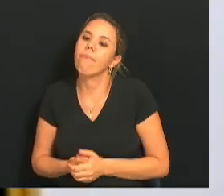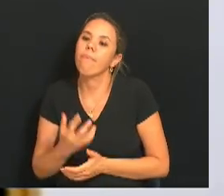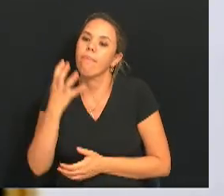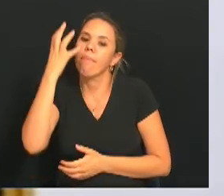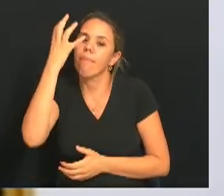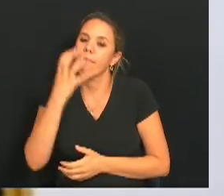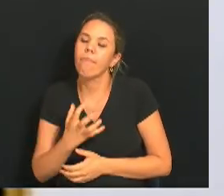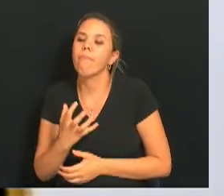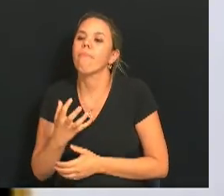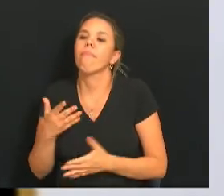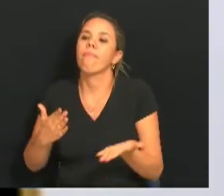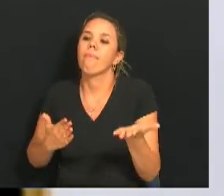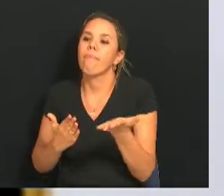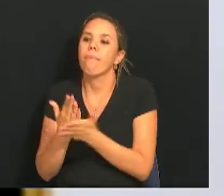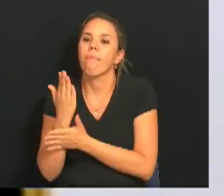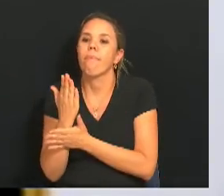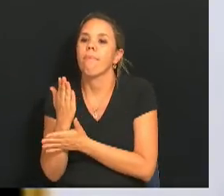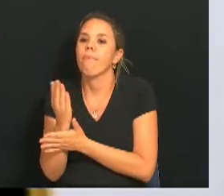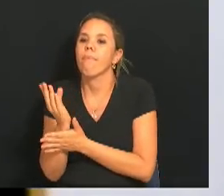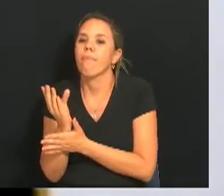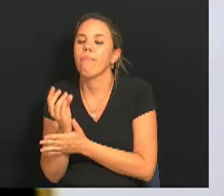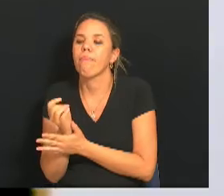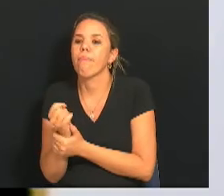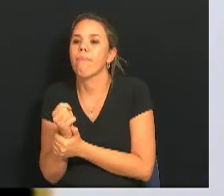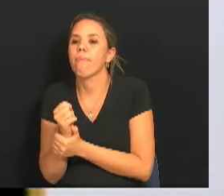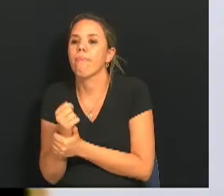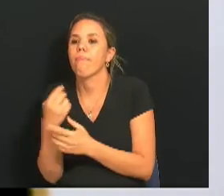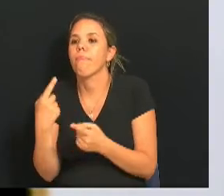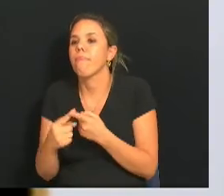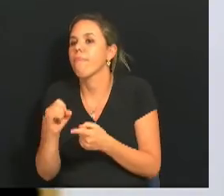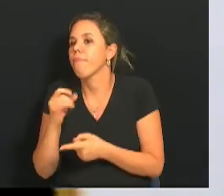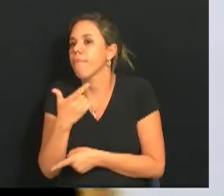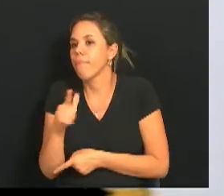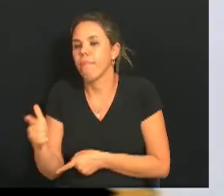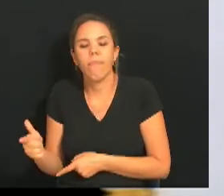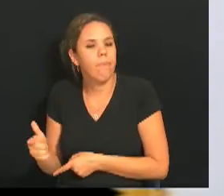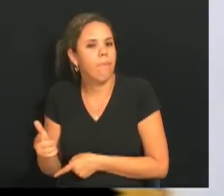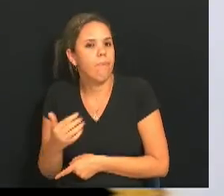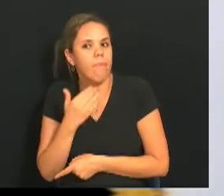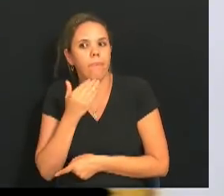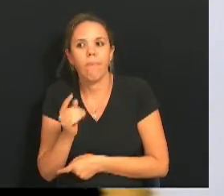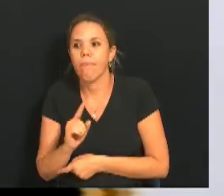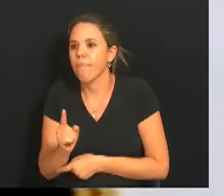para aprovação, porque se não tiver esse espaço,